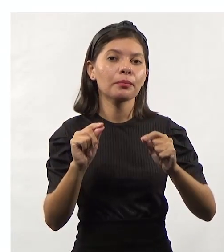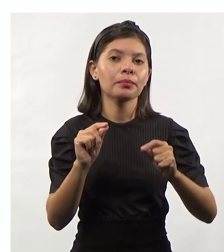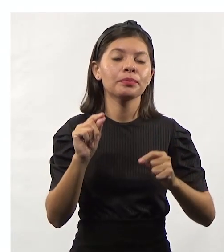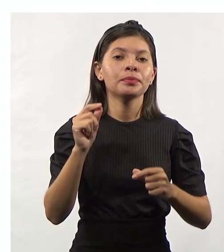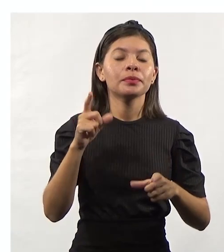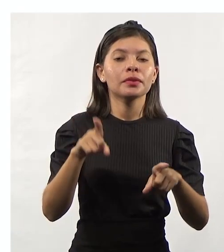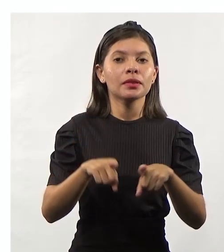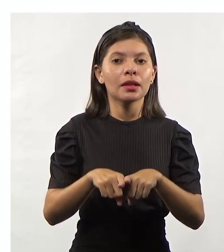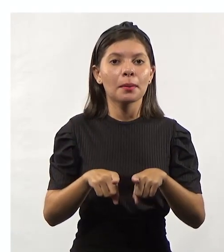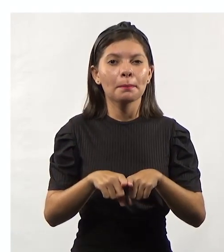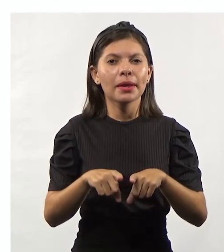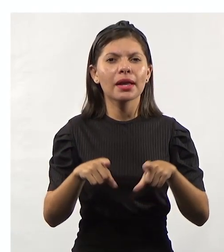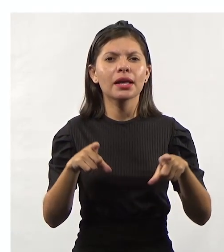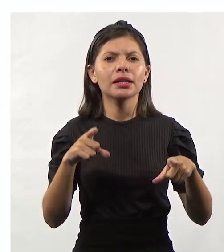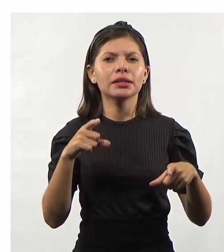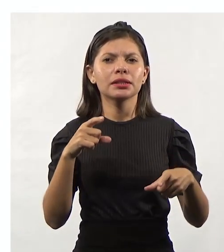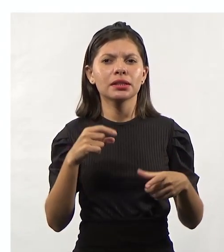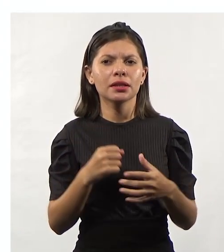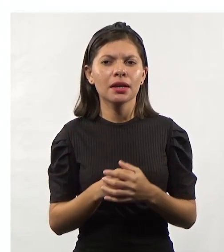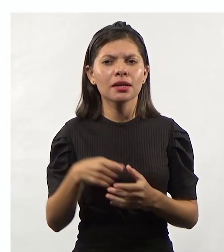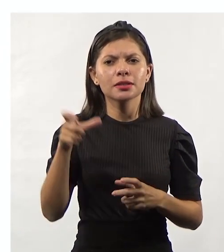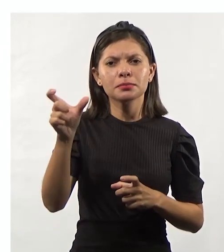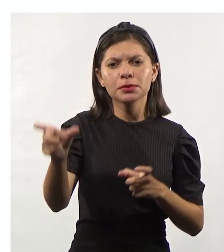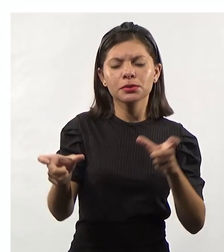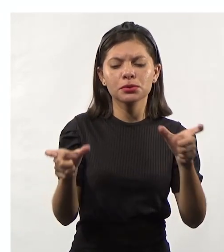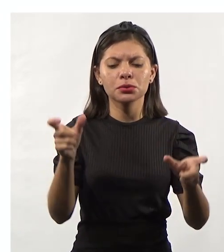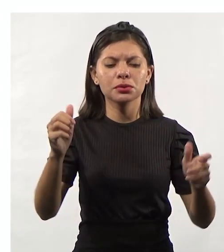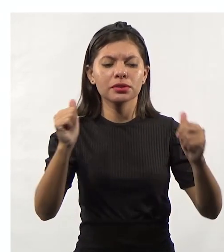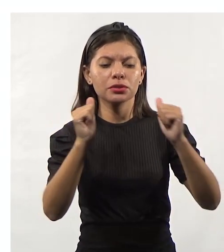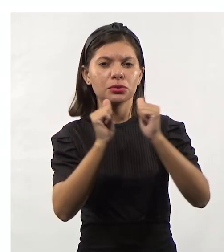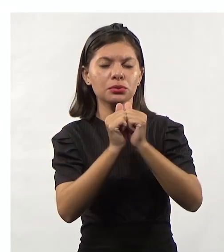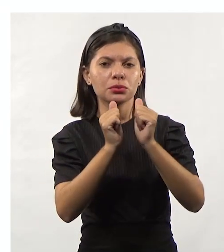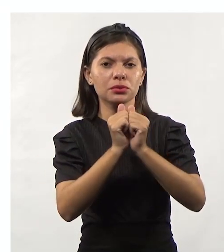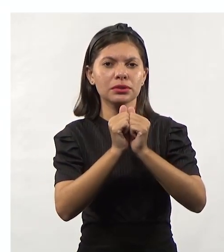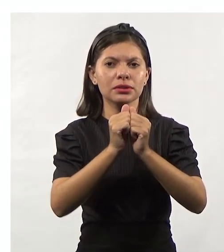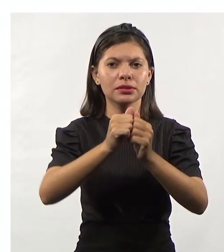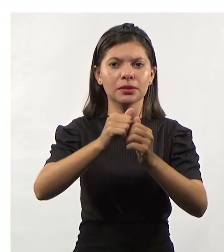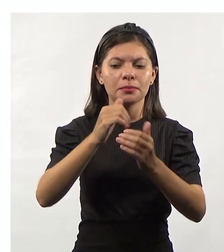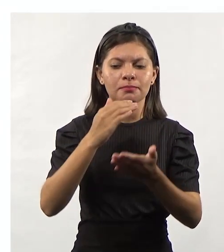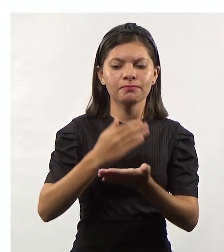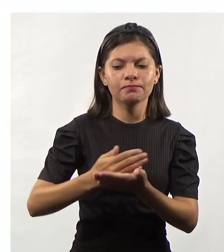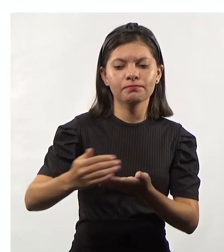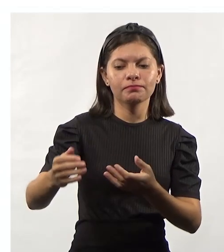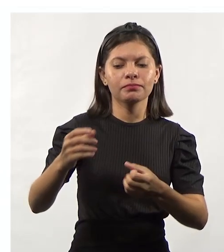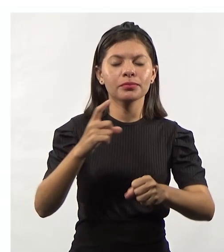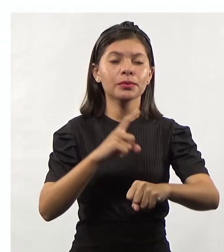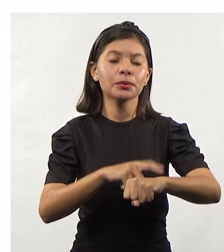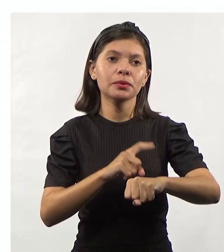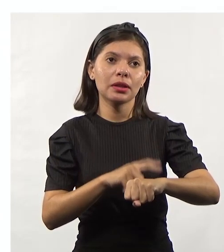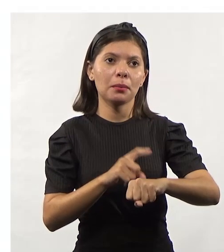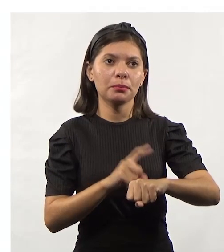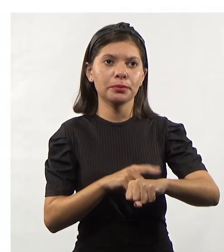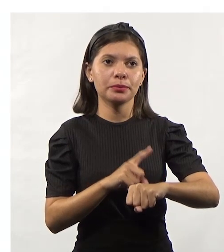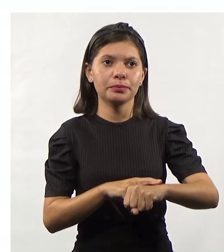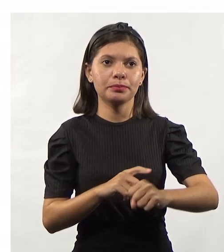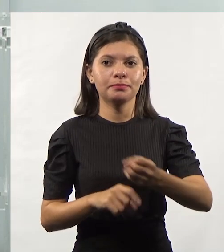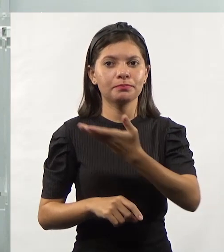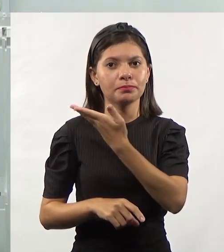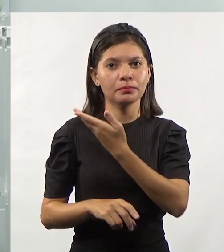juntas, né, possam realizar ao longo do tempo. Essa definição é de Dutra. Dutra é um